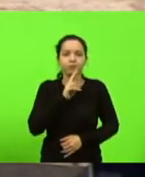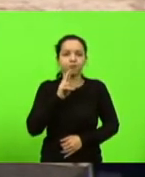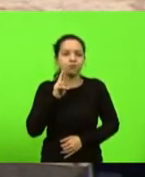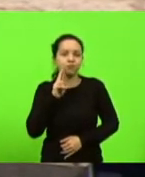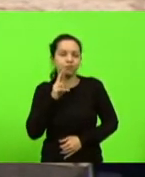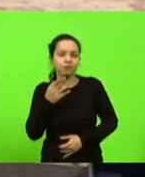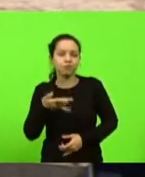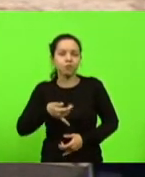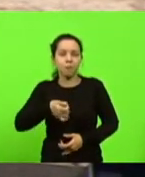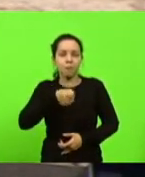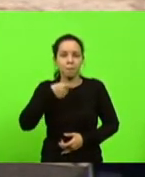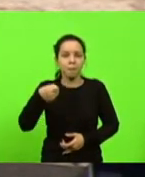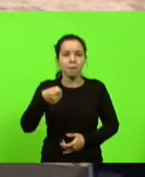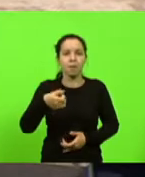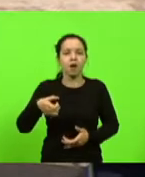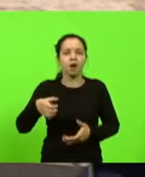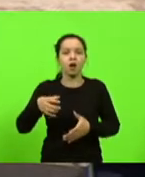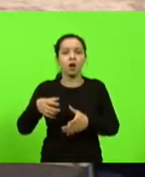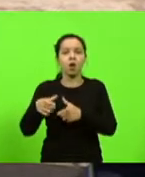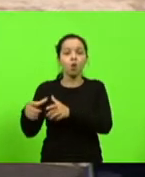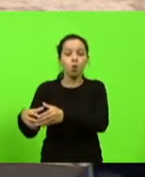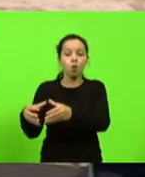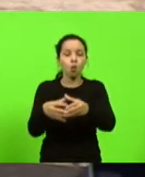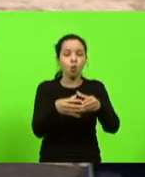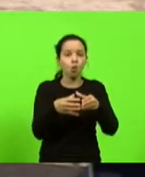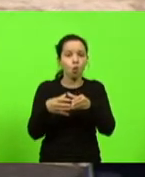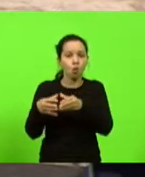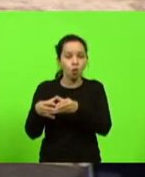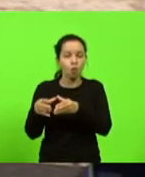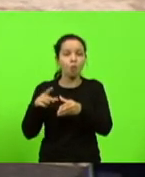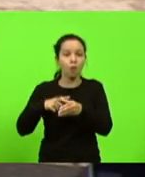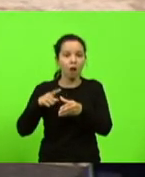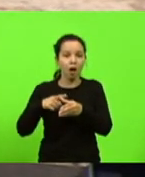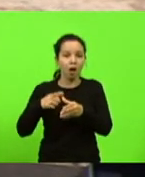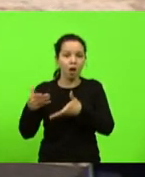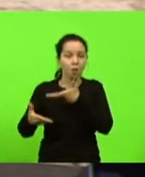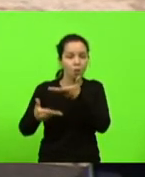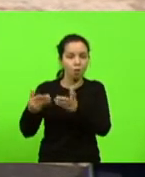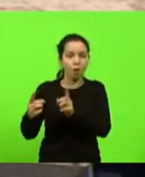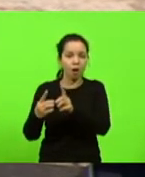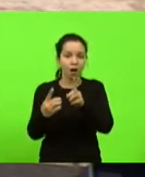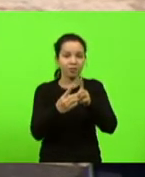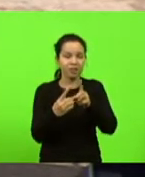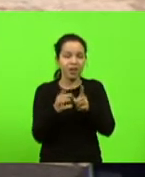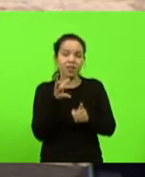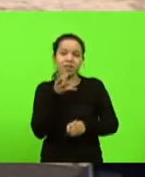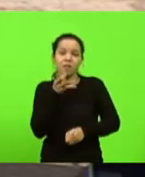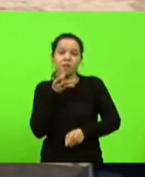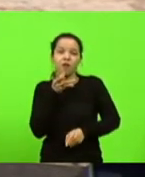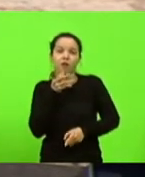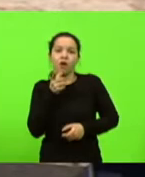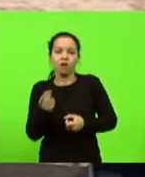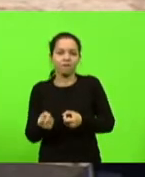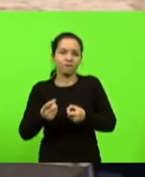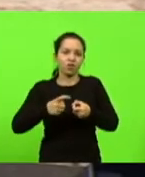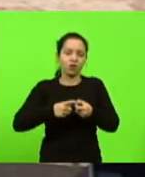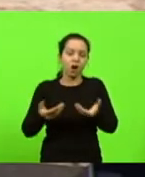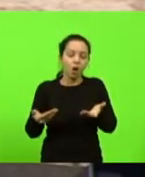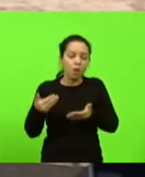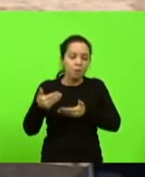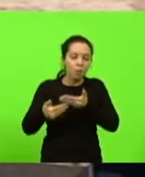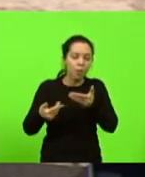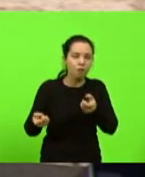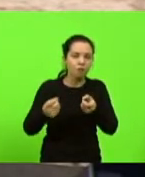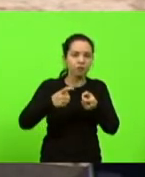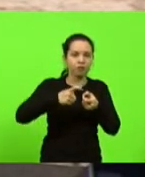bares, que são o setor de serviço, que realmente demorou para voltar, está voltando ainda, esses